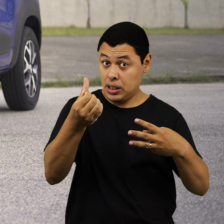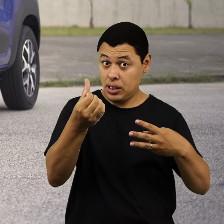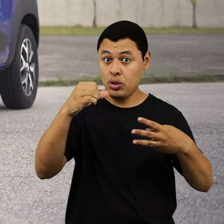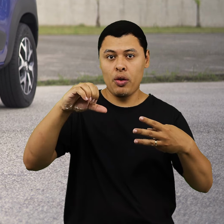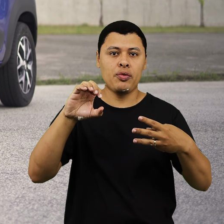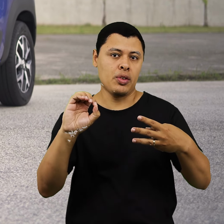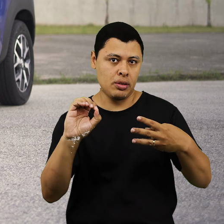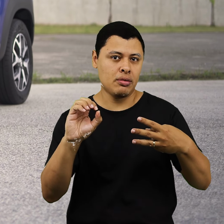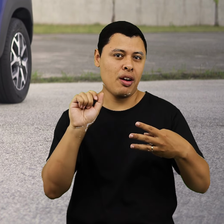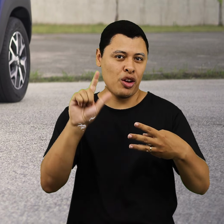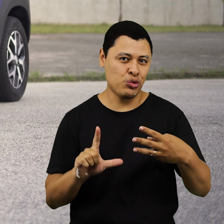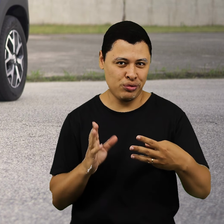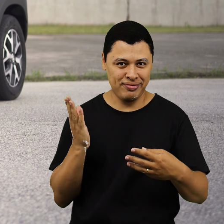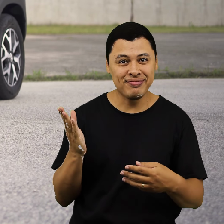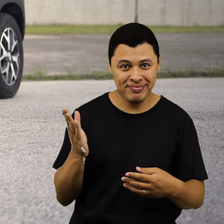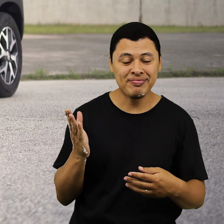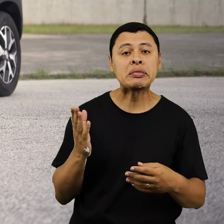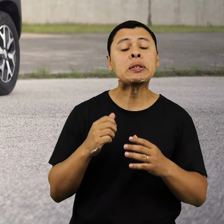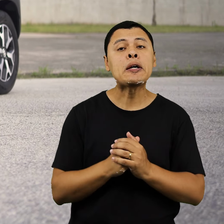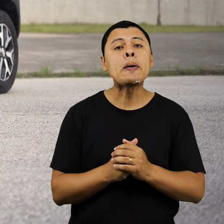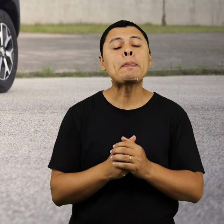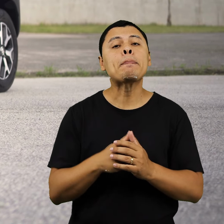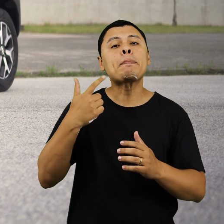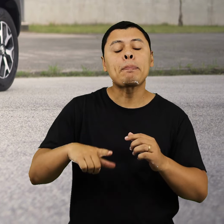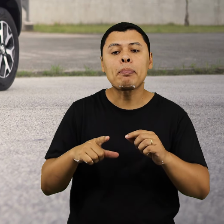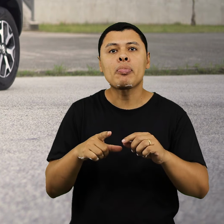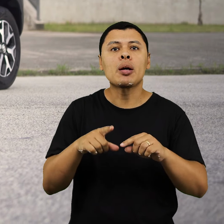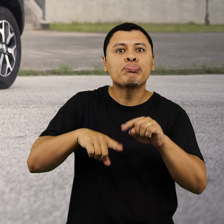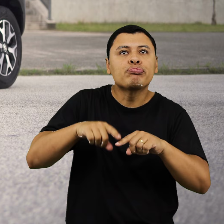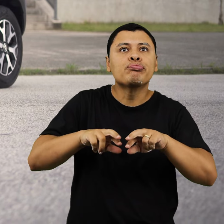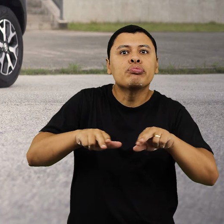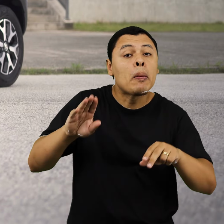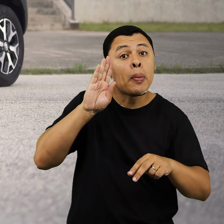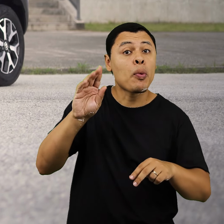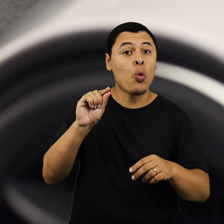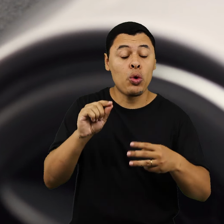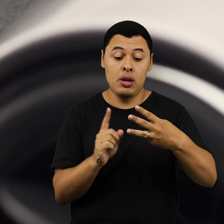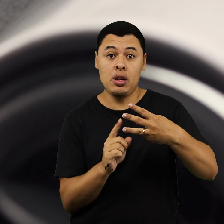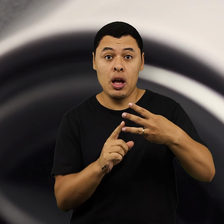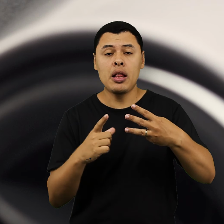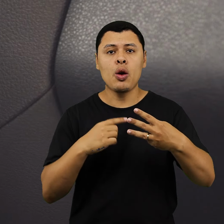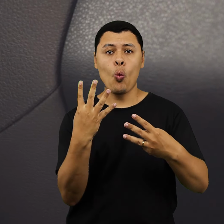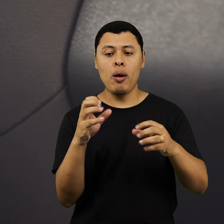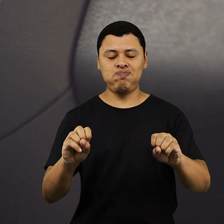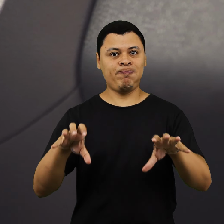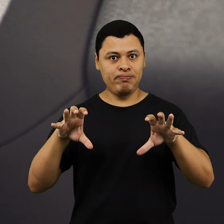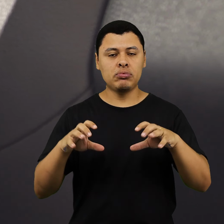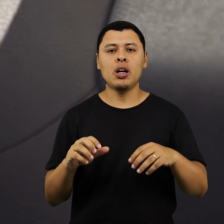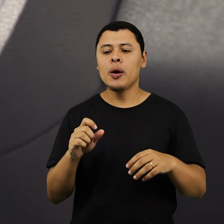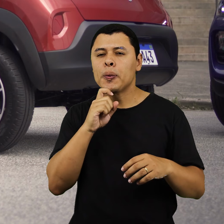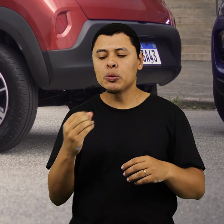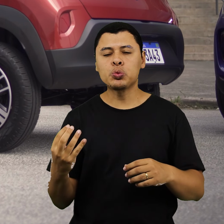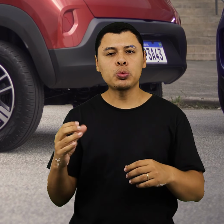67.690, esse carro azul que vocês estão vendo aí. Vamos falar da parte de equipamentos. Principais equipamentos da Zen são 4 airbags,